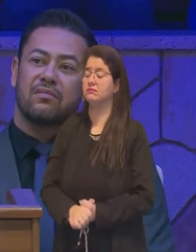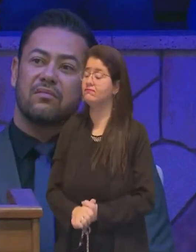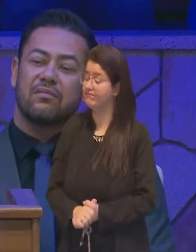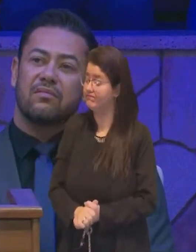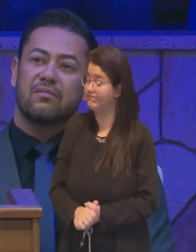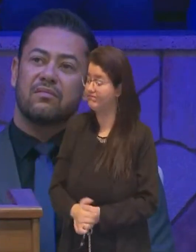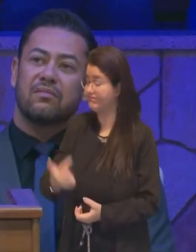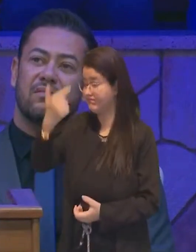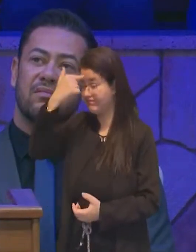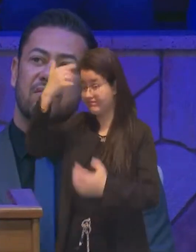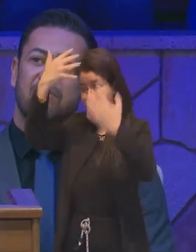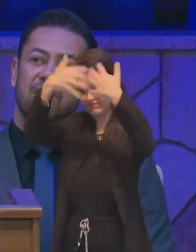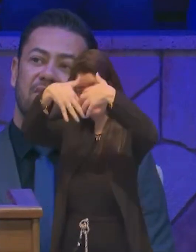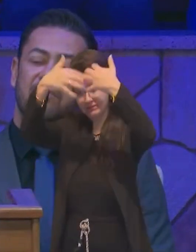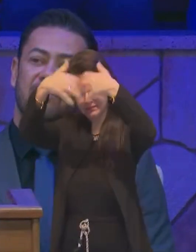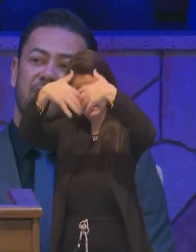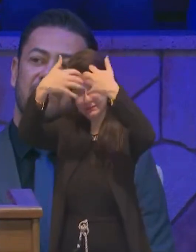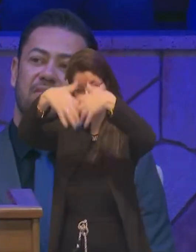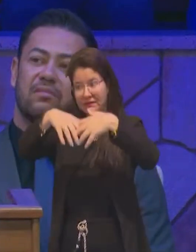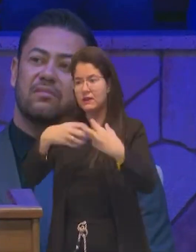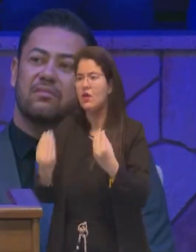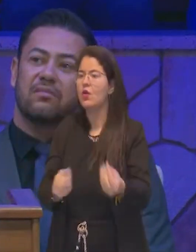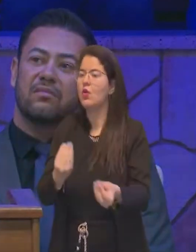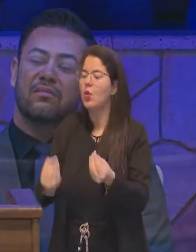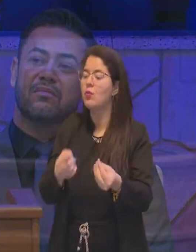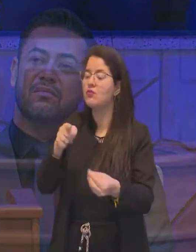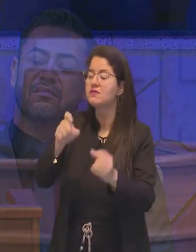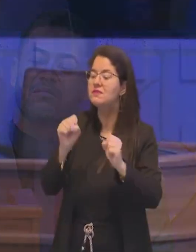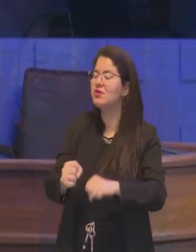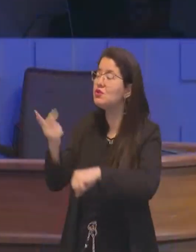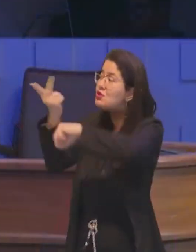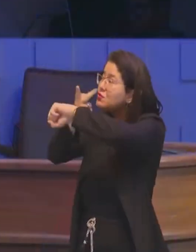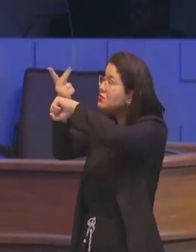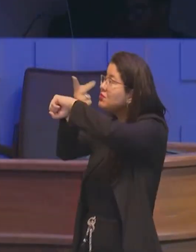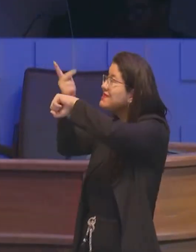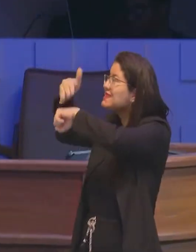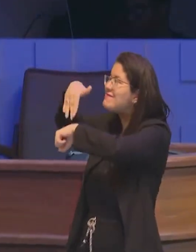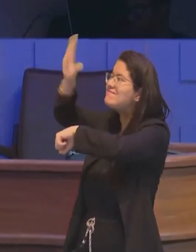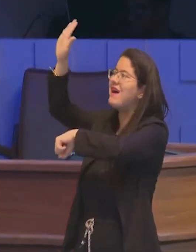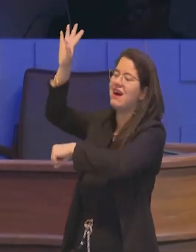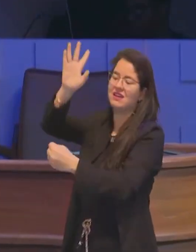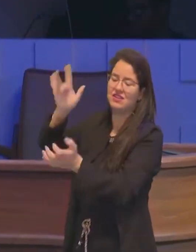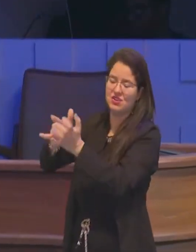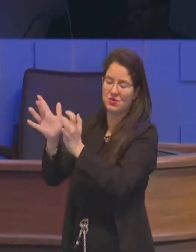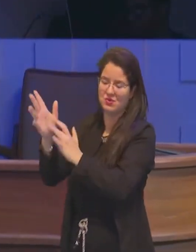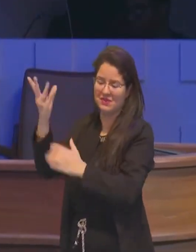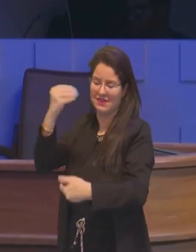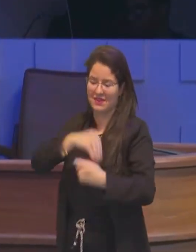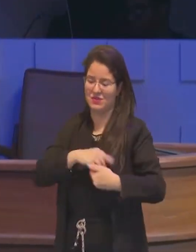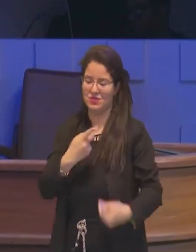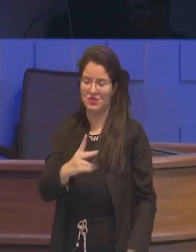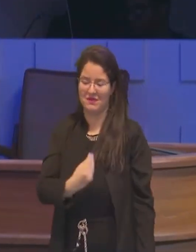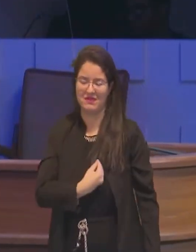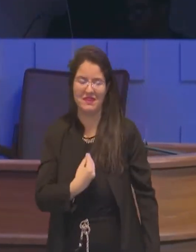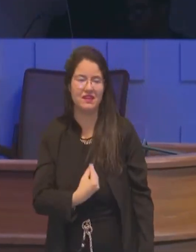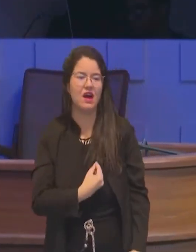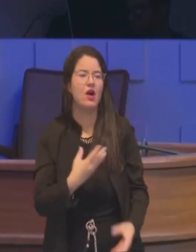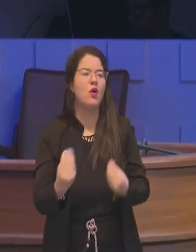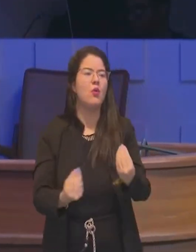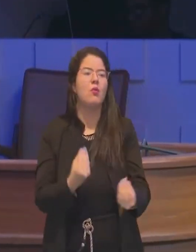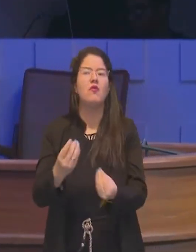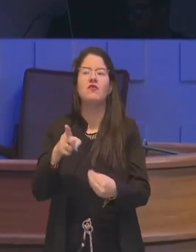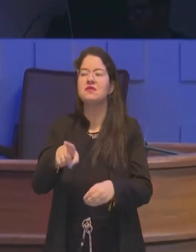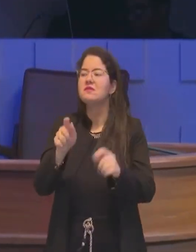Eu quero que você reflita neste momento como que você pode buscar mais a Deus em sua vida. Como que você pode